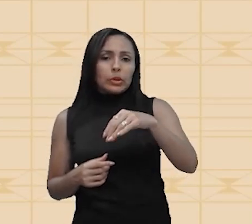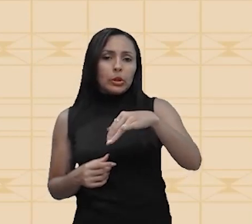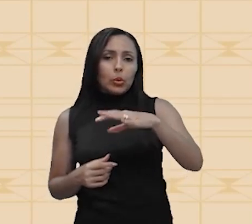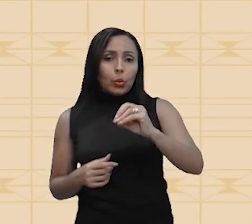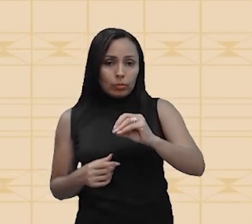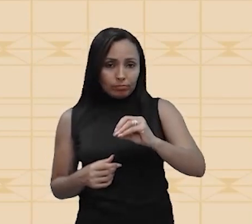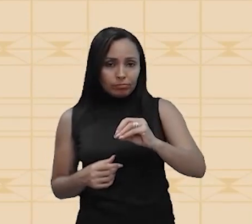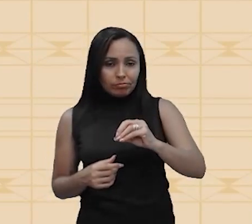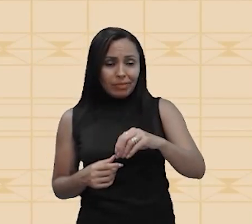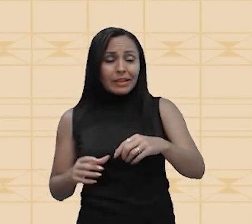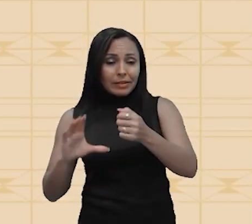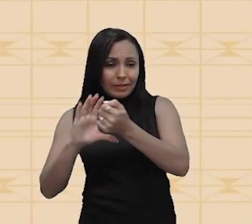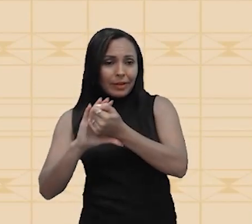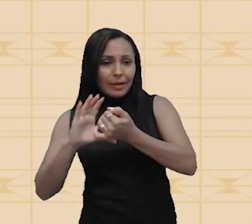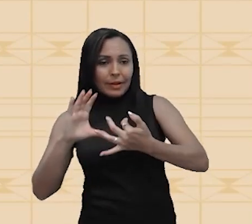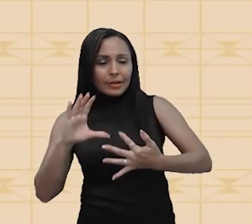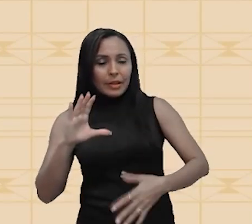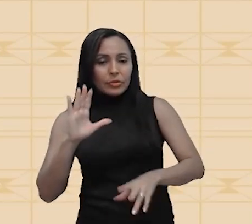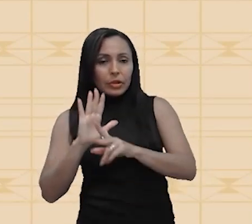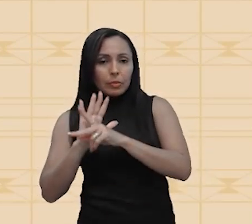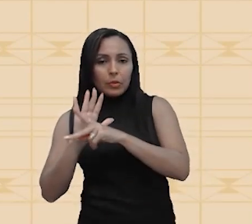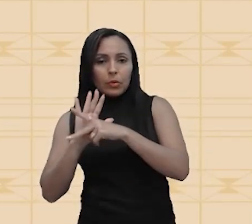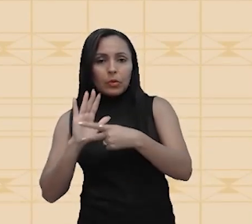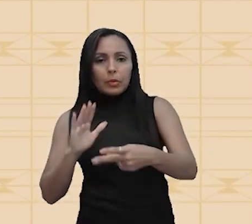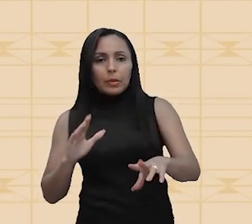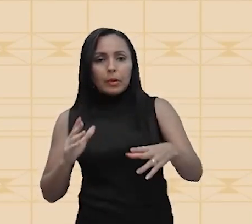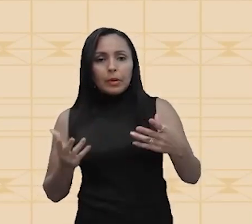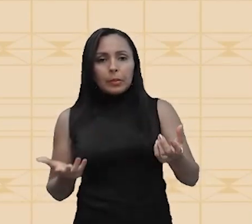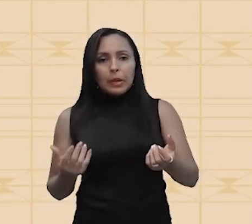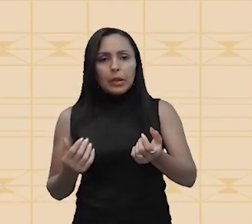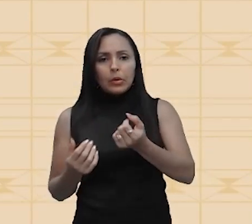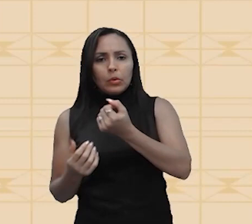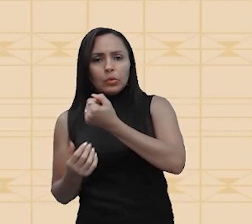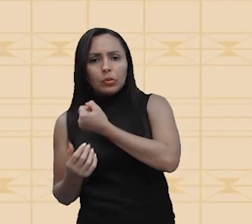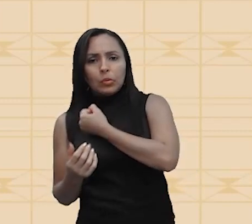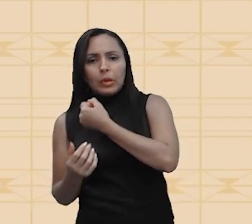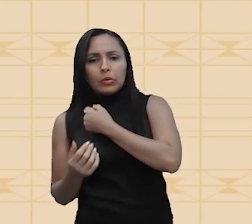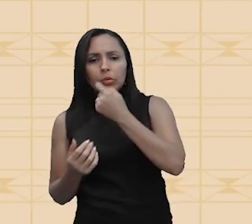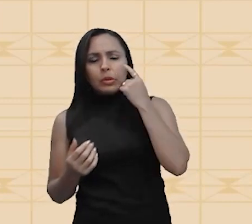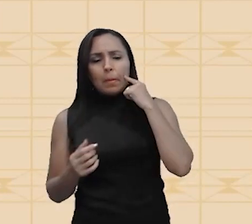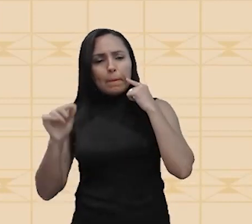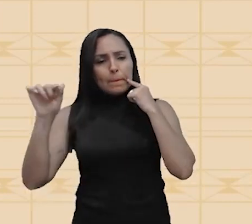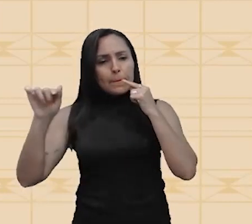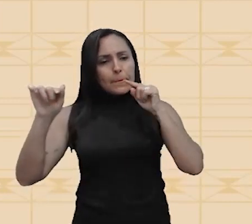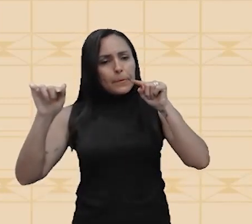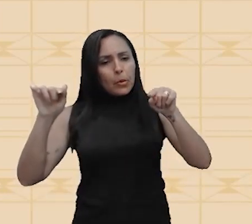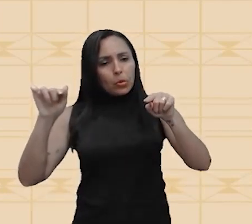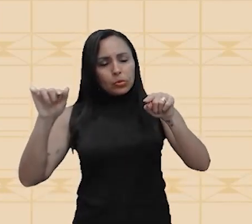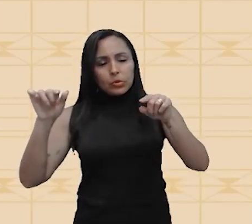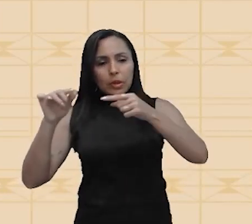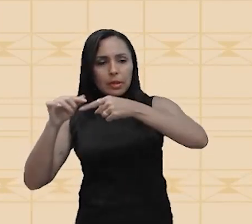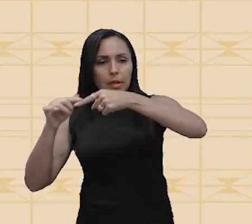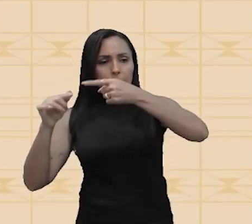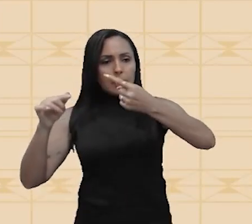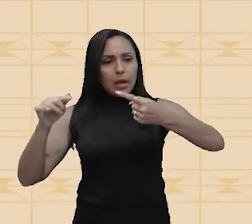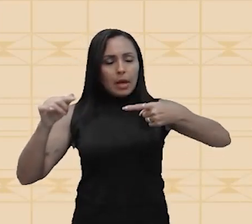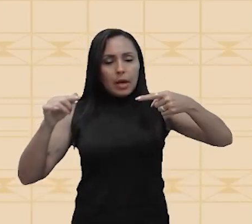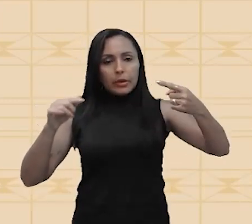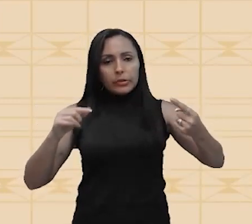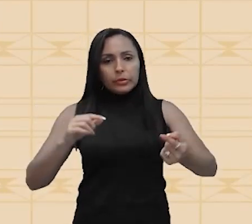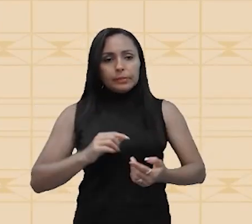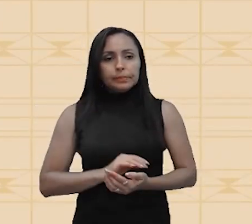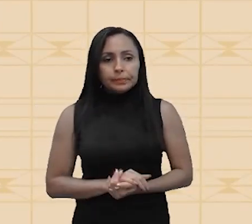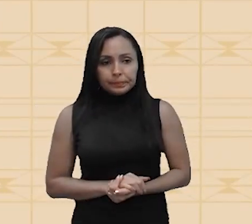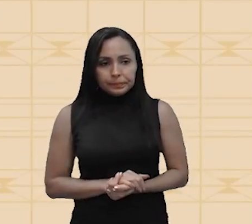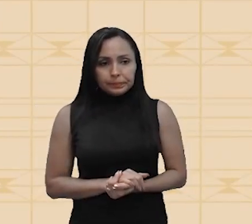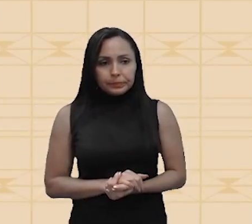é caracterizado pelo número de ventres. Esses pontos centrais que vocês têm entre um ventre e outro, ou barriguinha, né? Quer